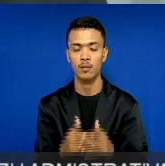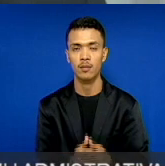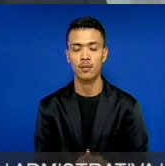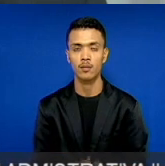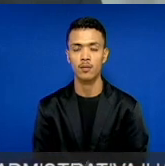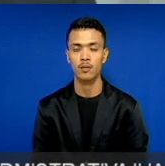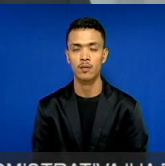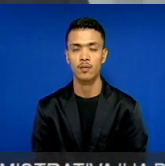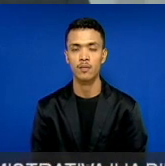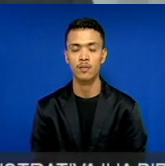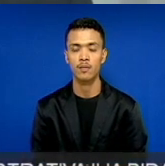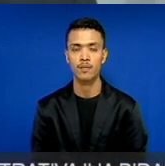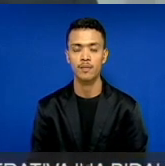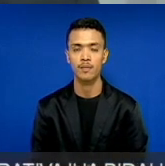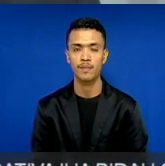coordenação